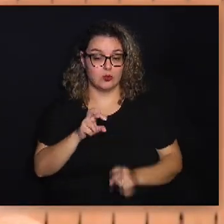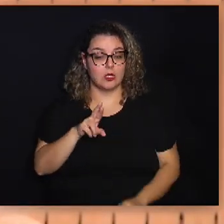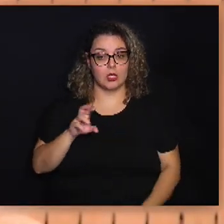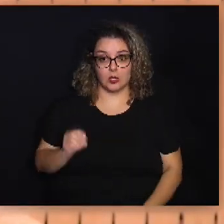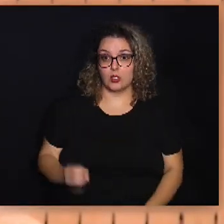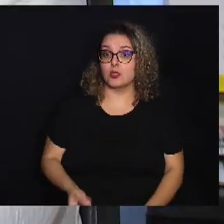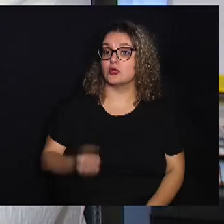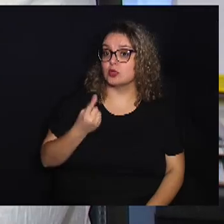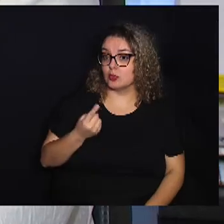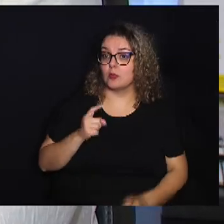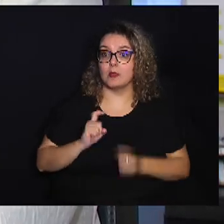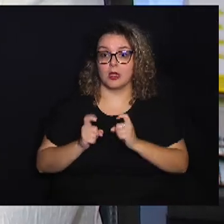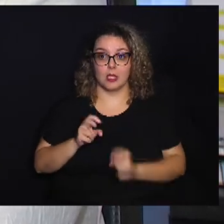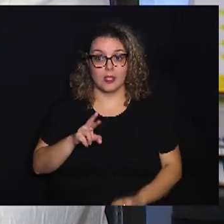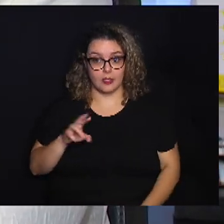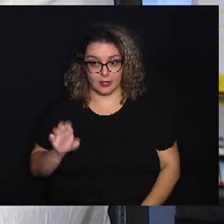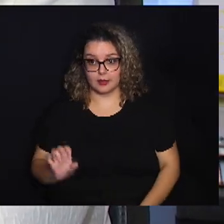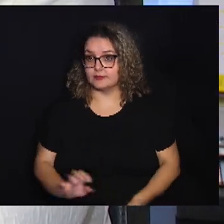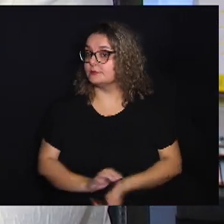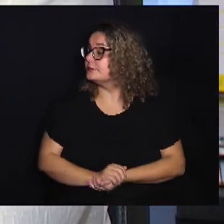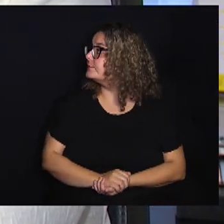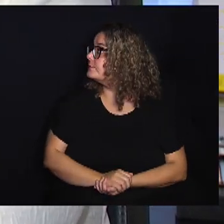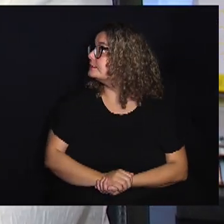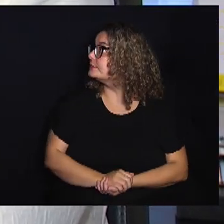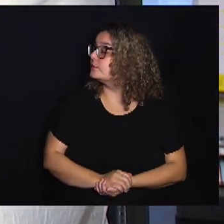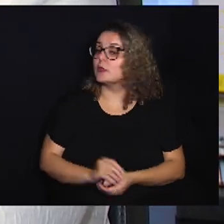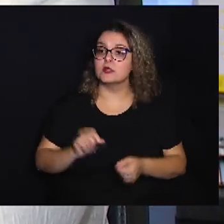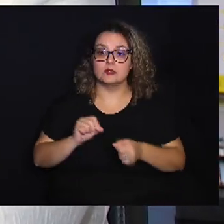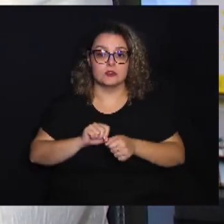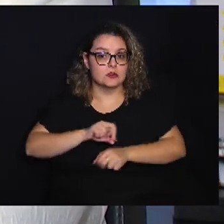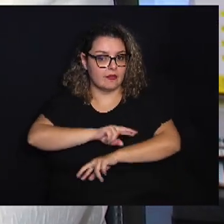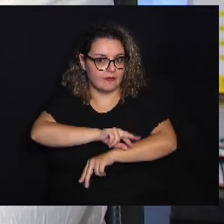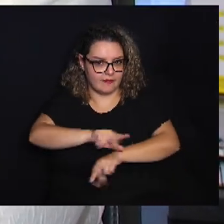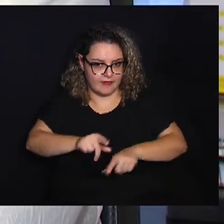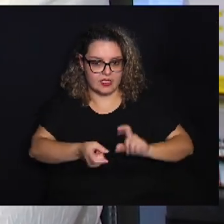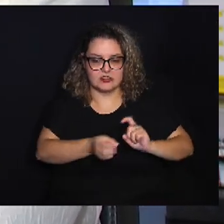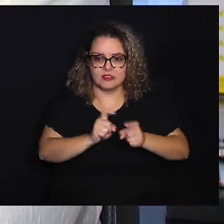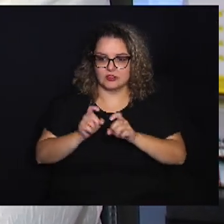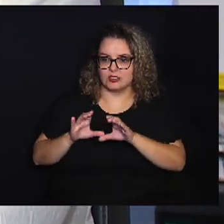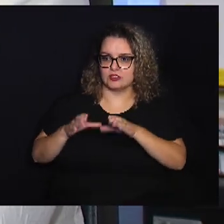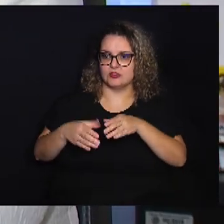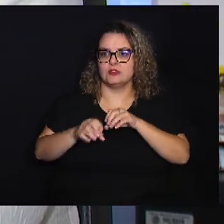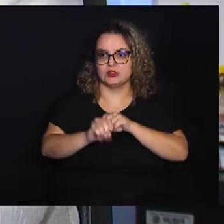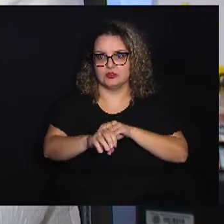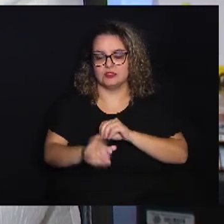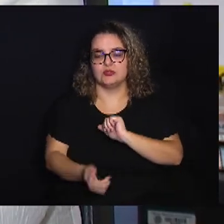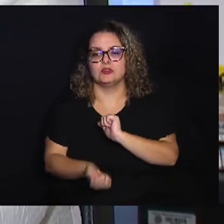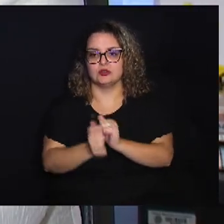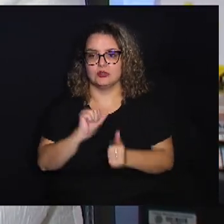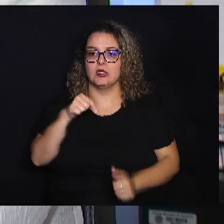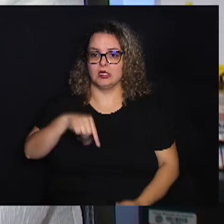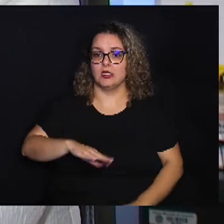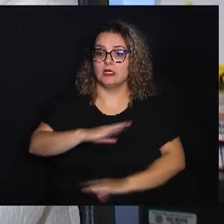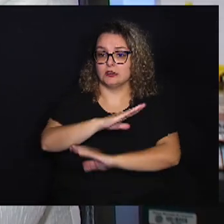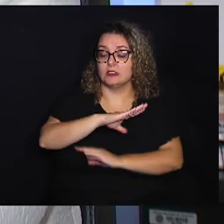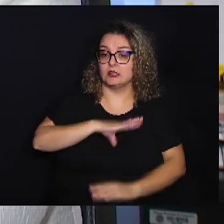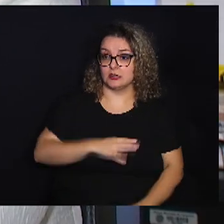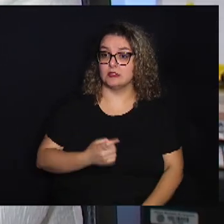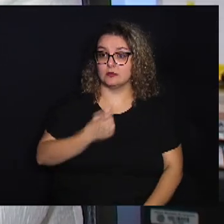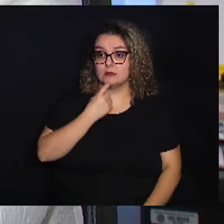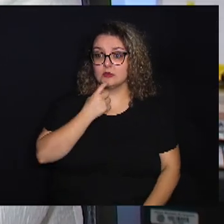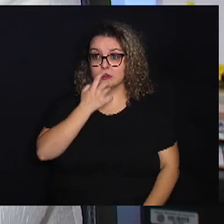uma extraordinária. Nós realizamos várias reuniões da Comissão de Educação e Esportes aqui da Câmara Municipal.